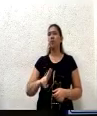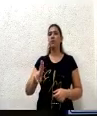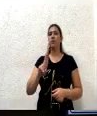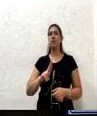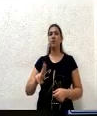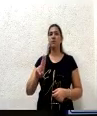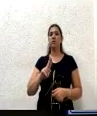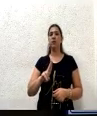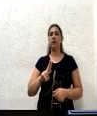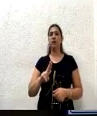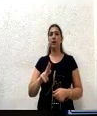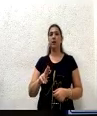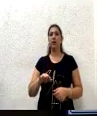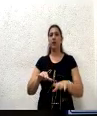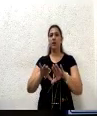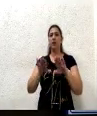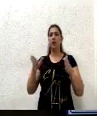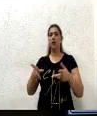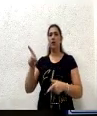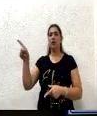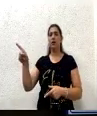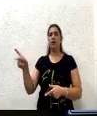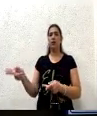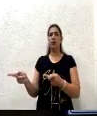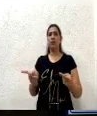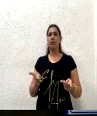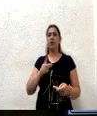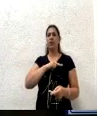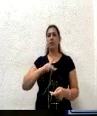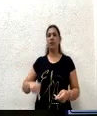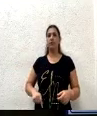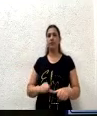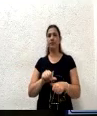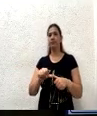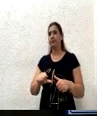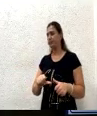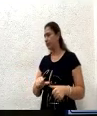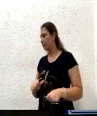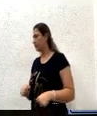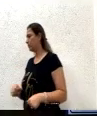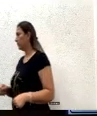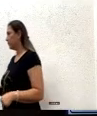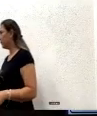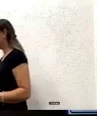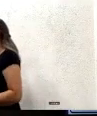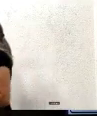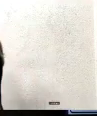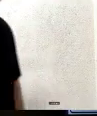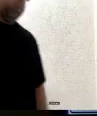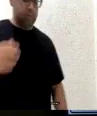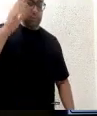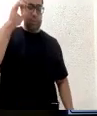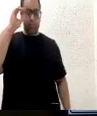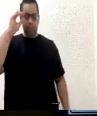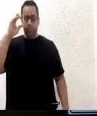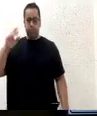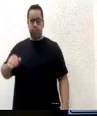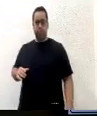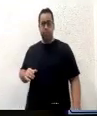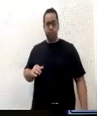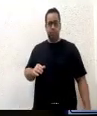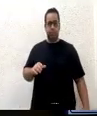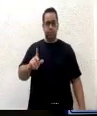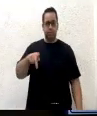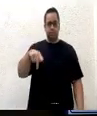da presidente, a senhora Kelly Cristina Rampo, que discorrerá sobre as ações